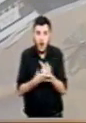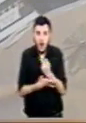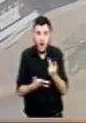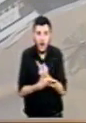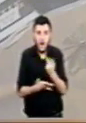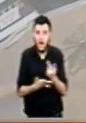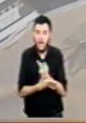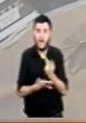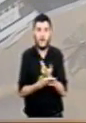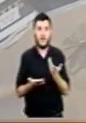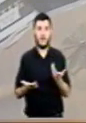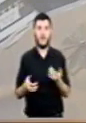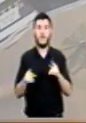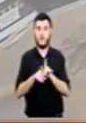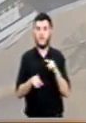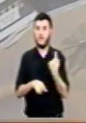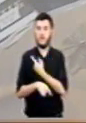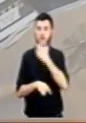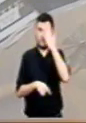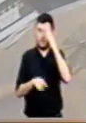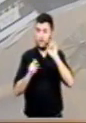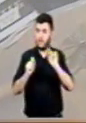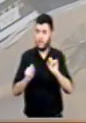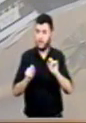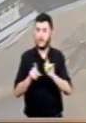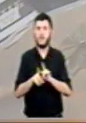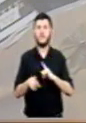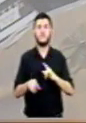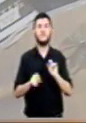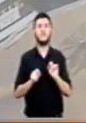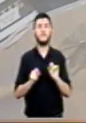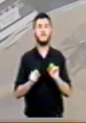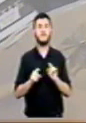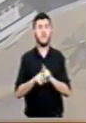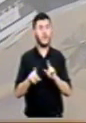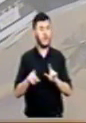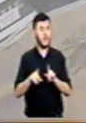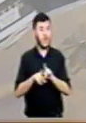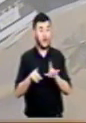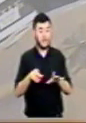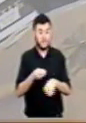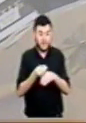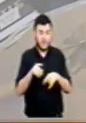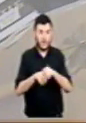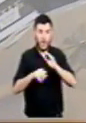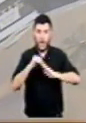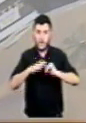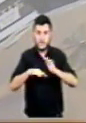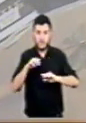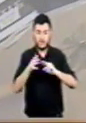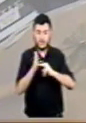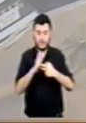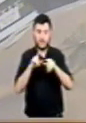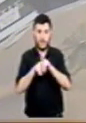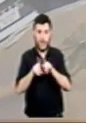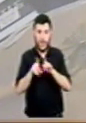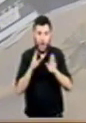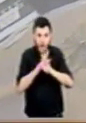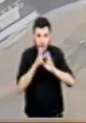referidos agentes públicos teriam implementado ações de contra-inteligência